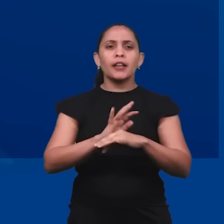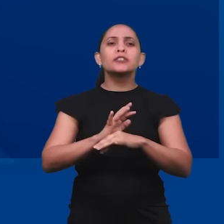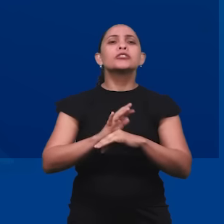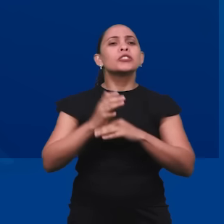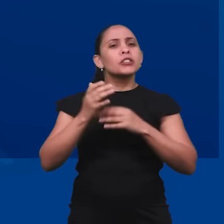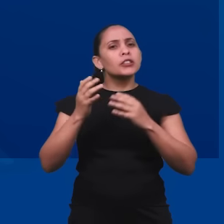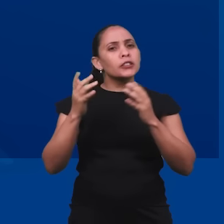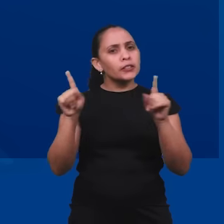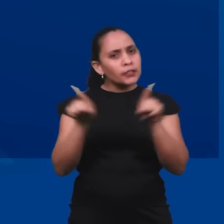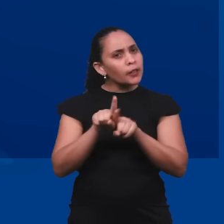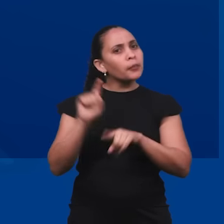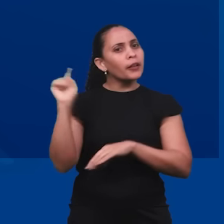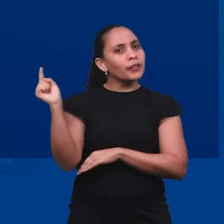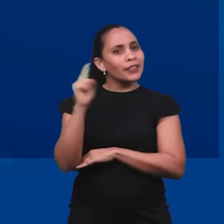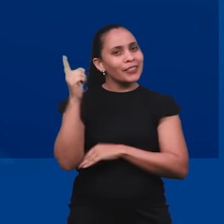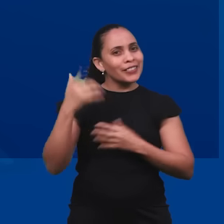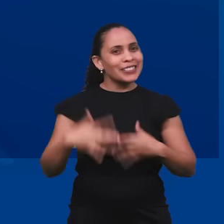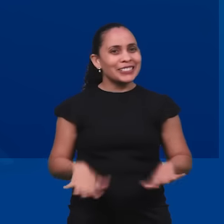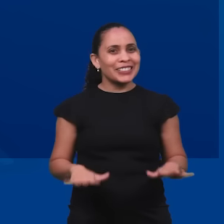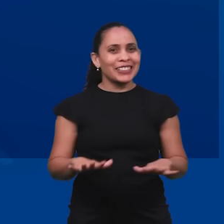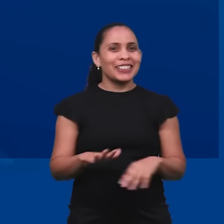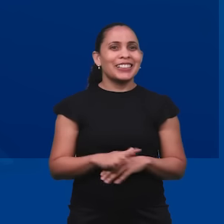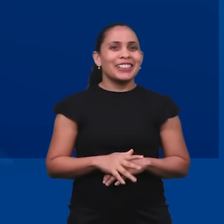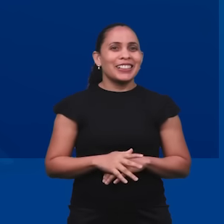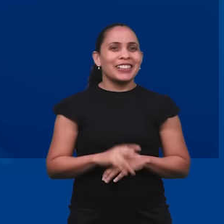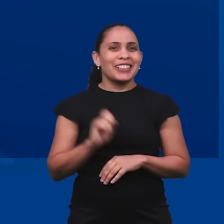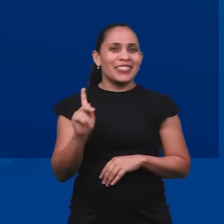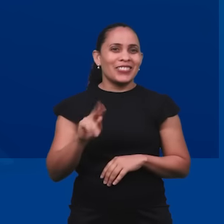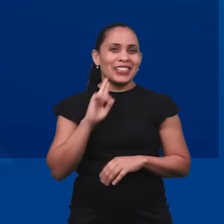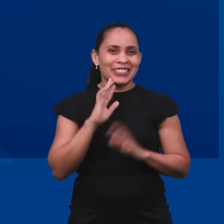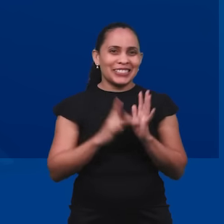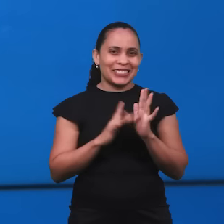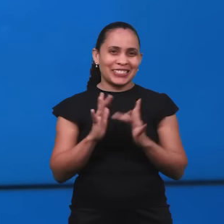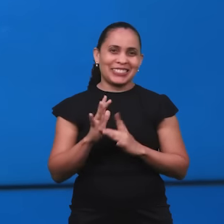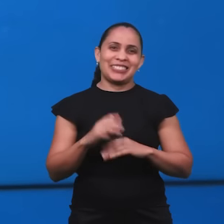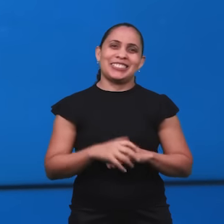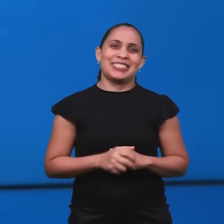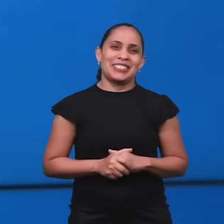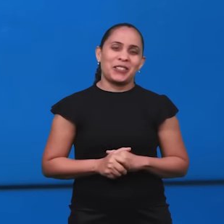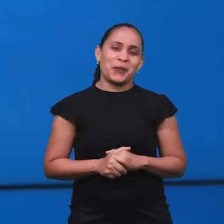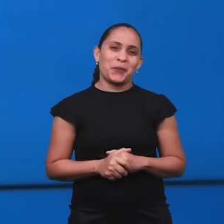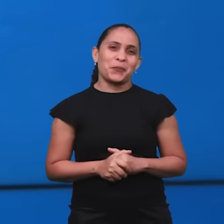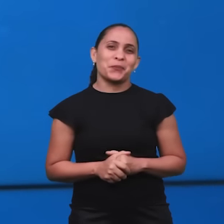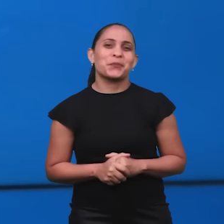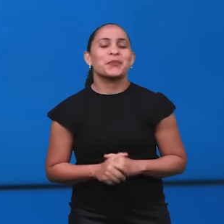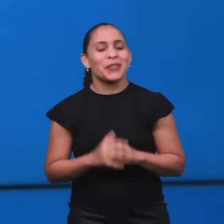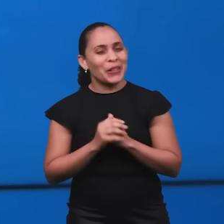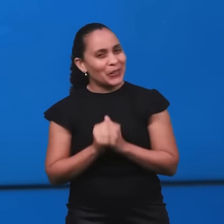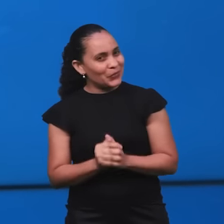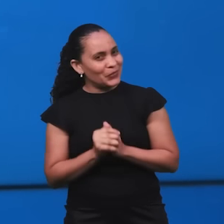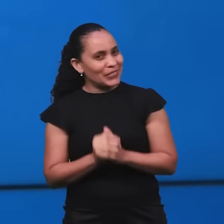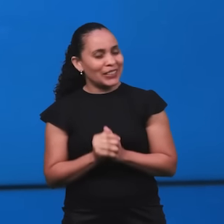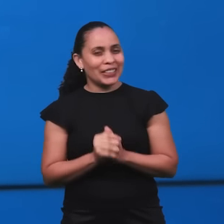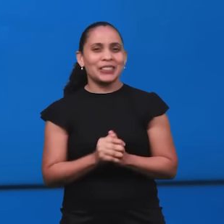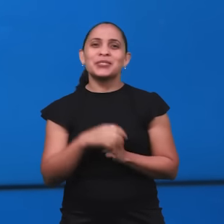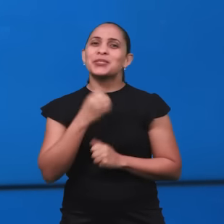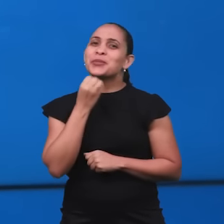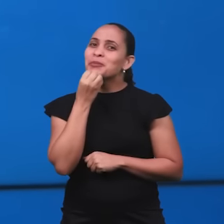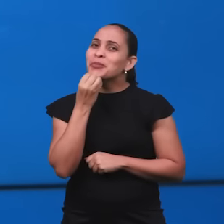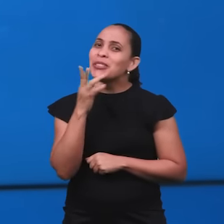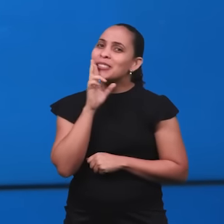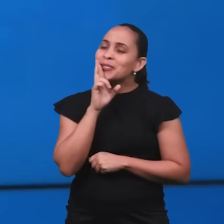Davi. A paz do Senhor Jesus. Amém, Carol. Muito boa a sua resposta,